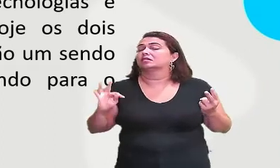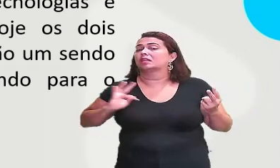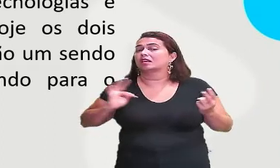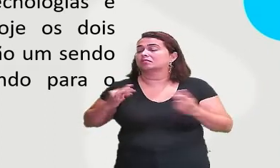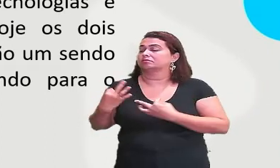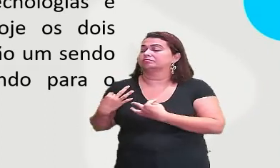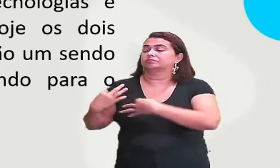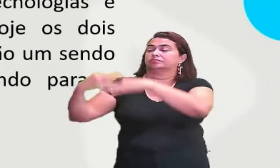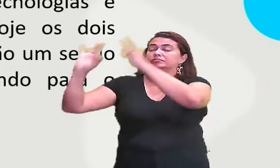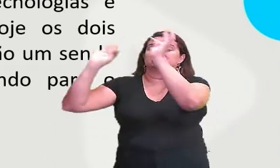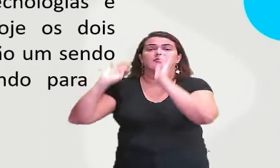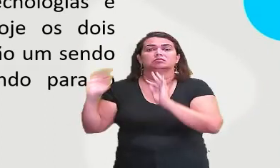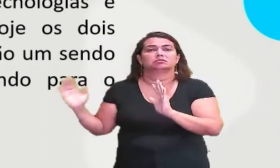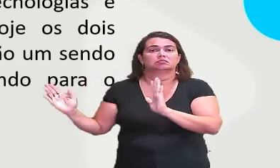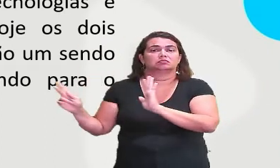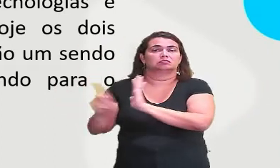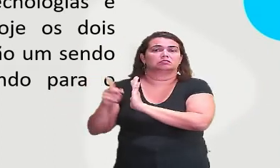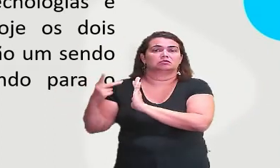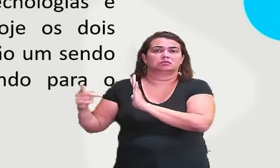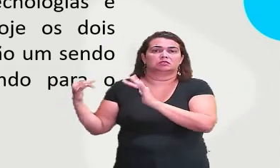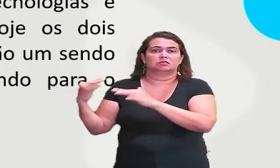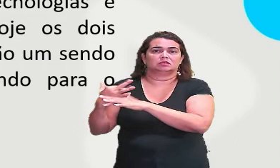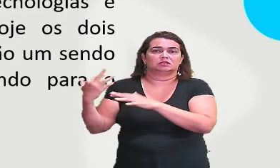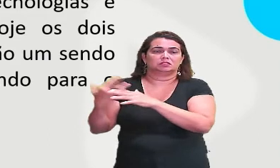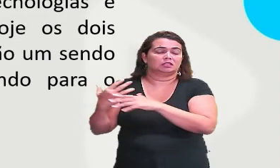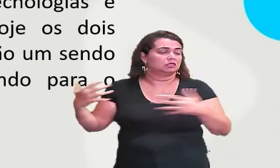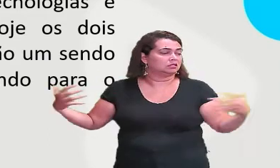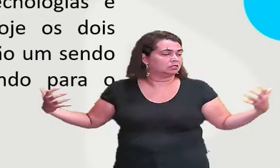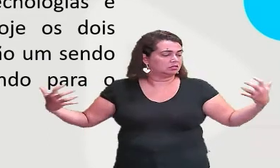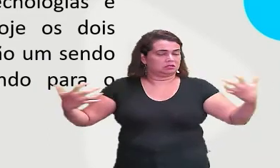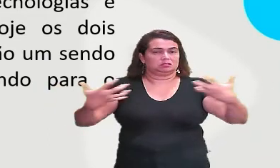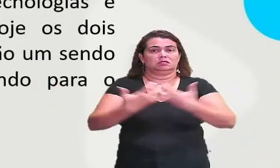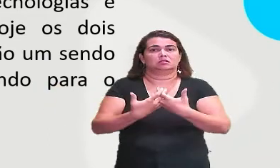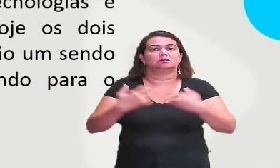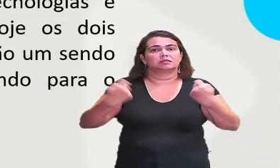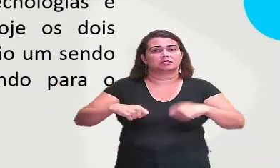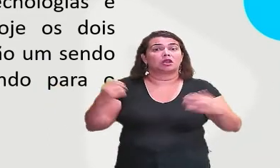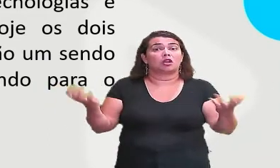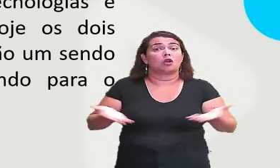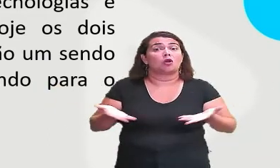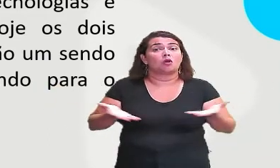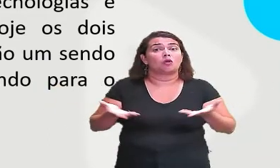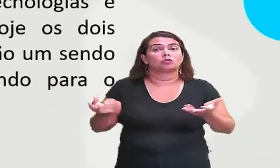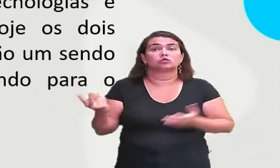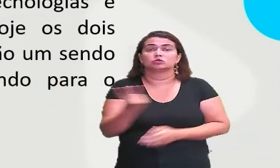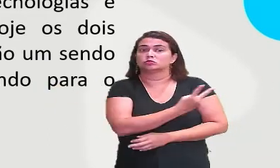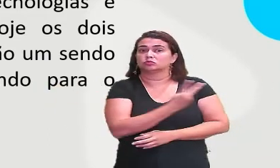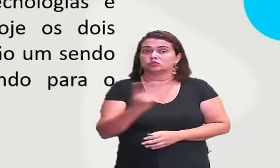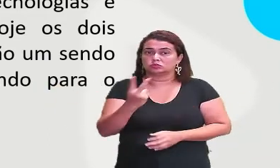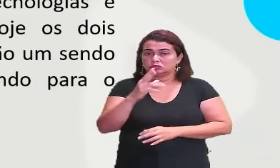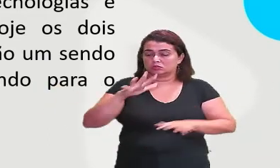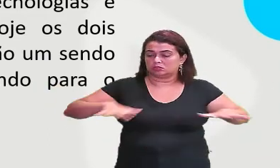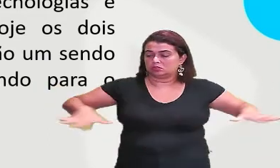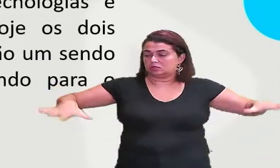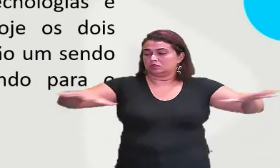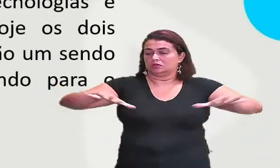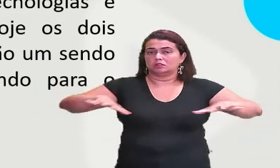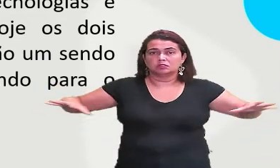tecnológicas e conhecimentos produzidos na cidade. Hoje em dia, os dois espaços